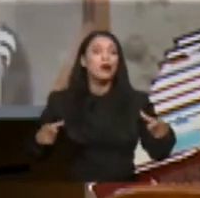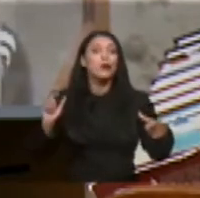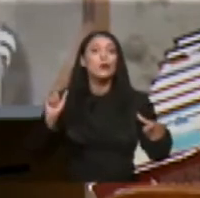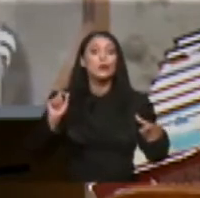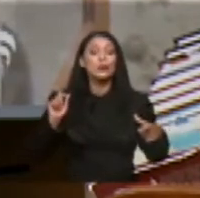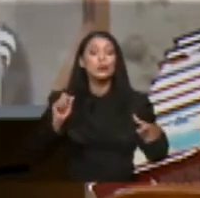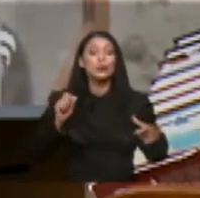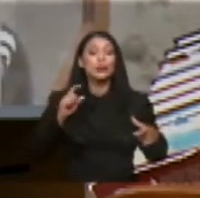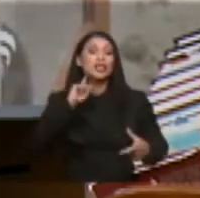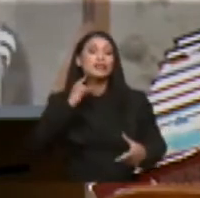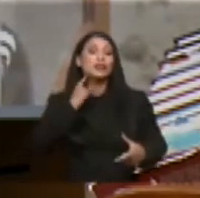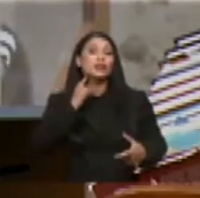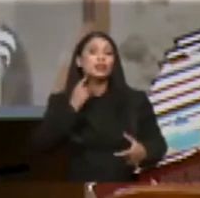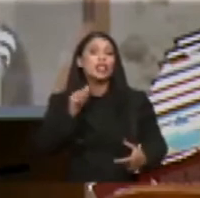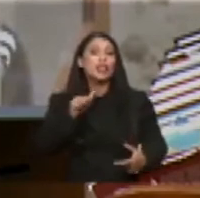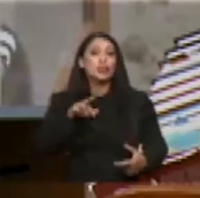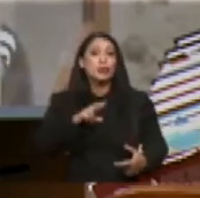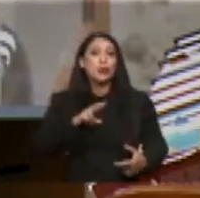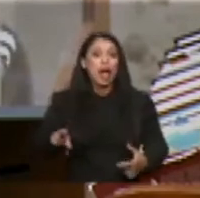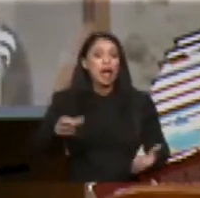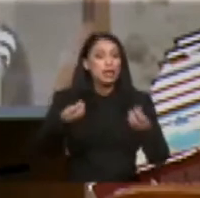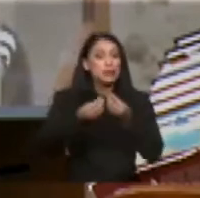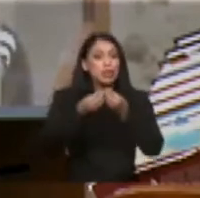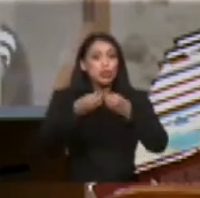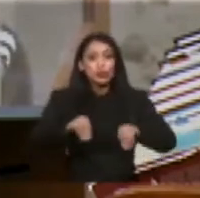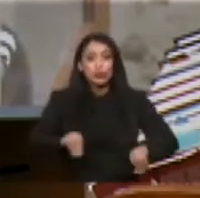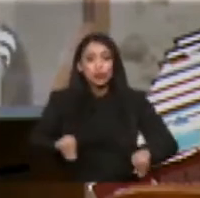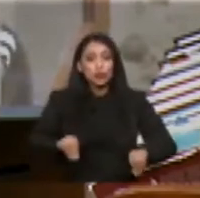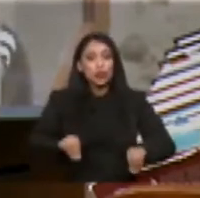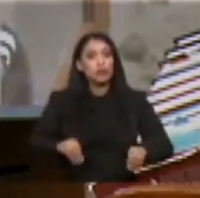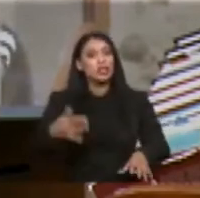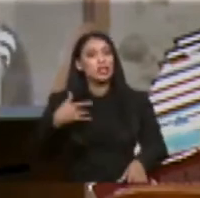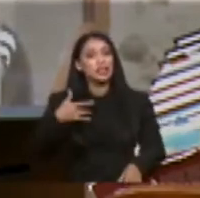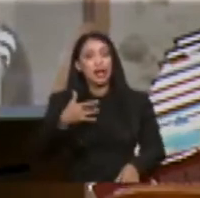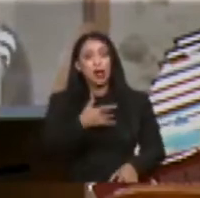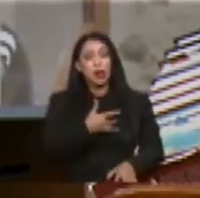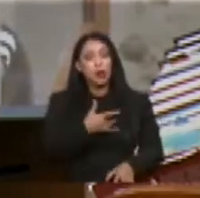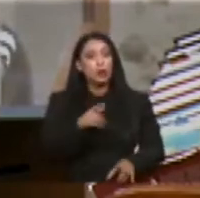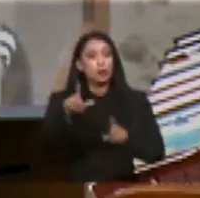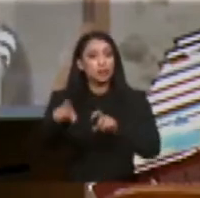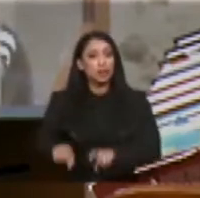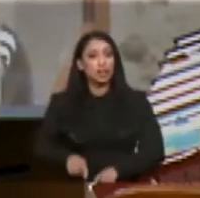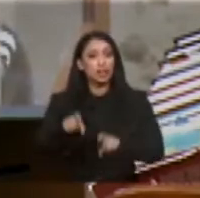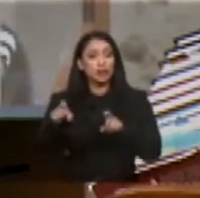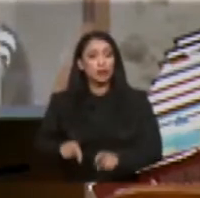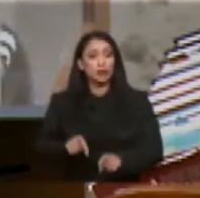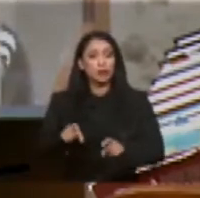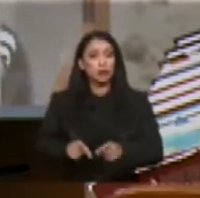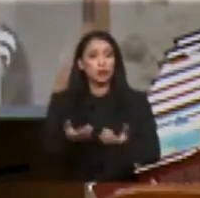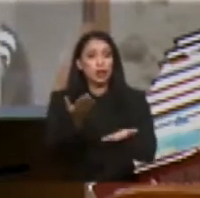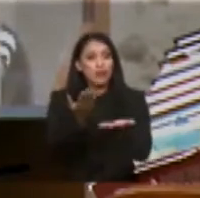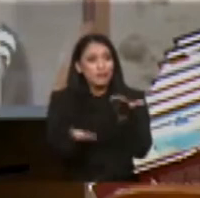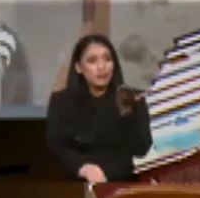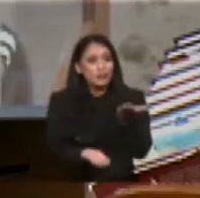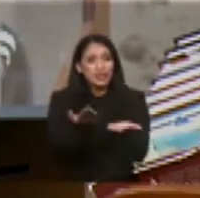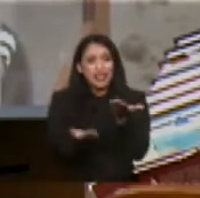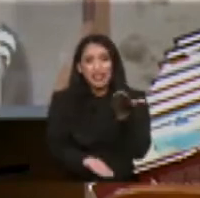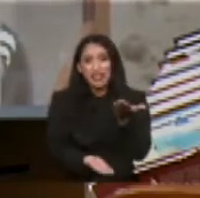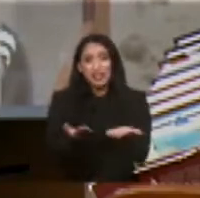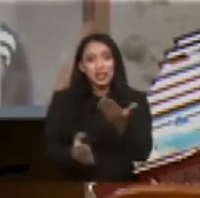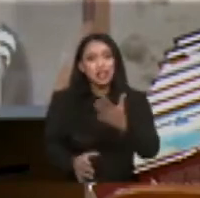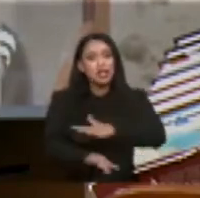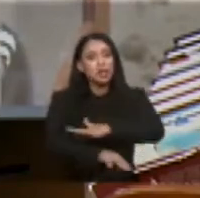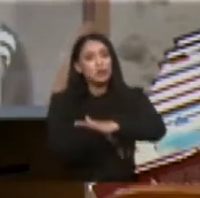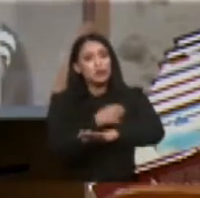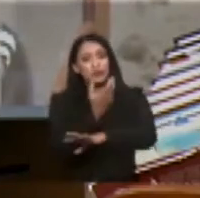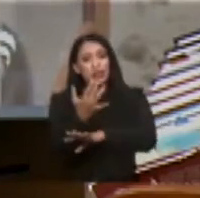poluentes do ar, prejudiciais à saúde e à produção agrícola e, de forma geral, responsáveis pelo desequilíbrio de ecossistemas, o que